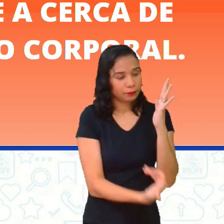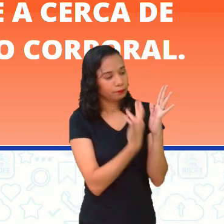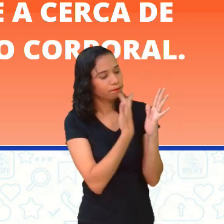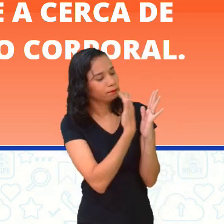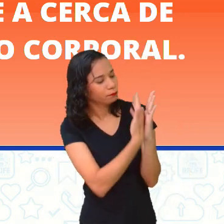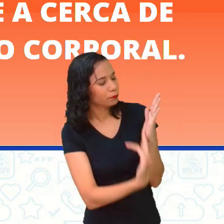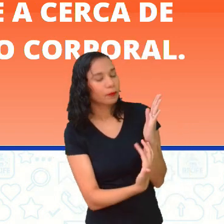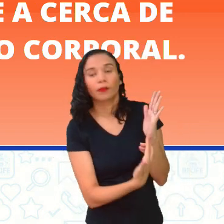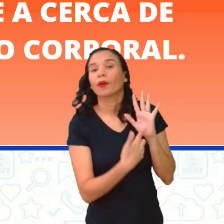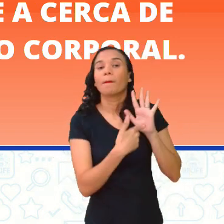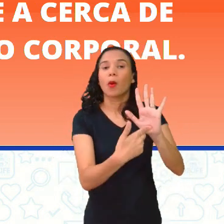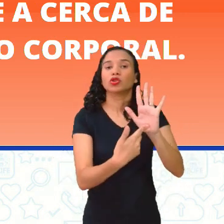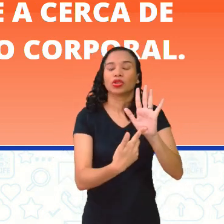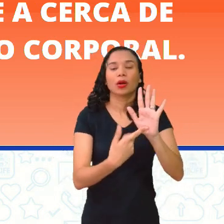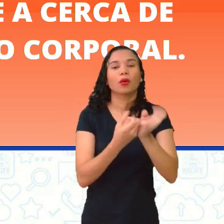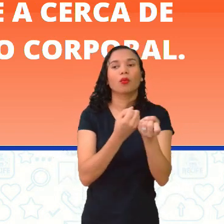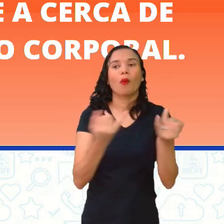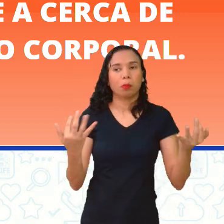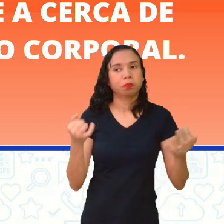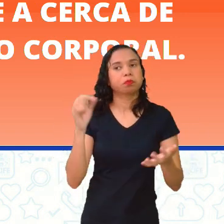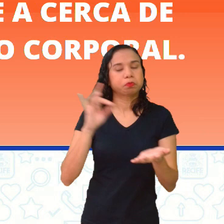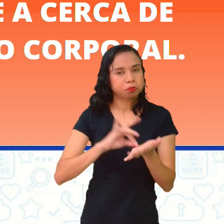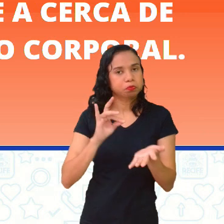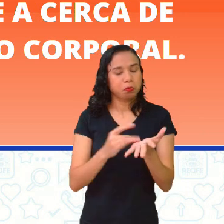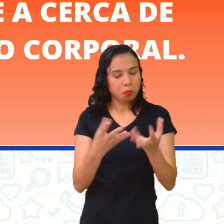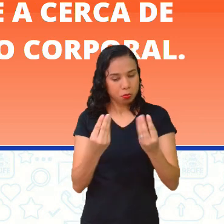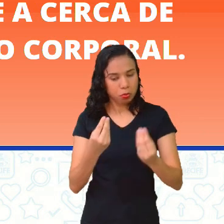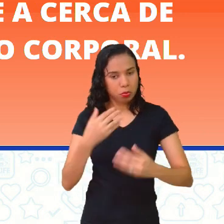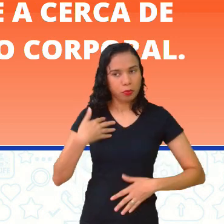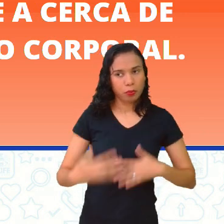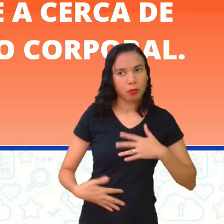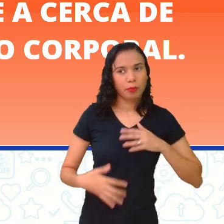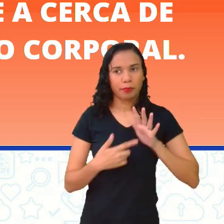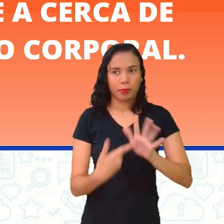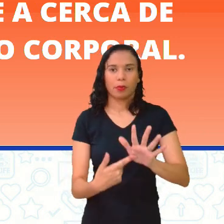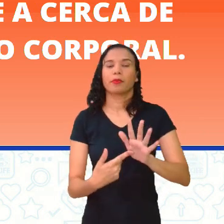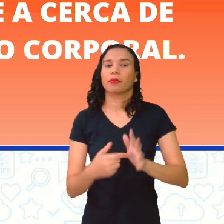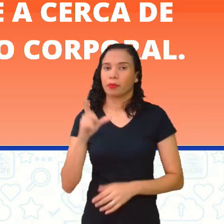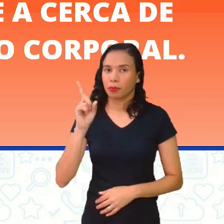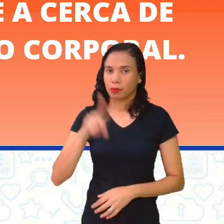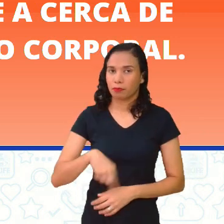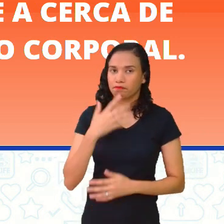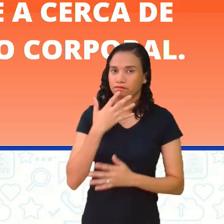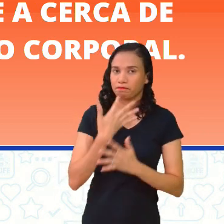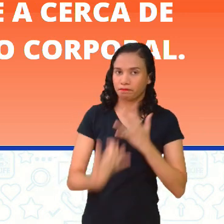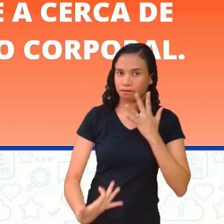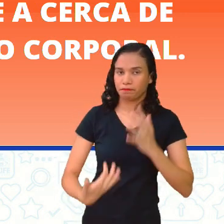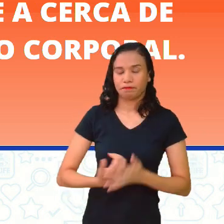uma representatividade muito grande em relação aí ao nosso corpo.